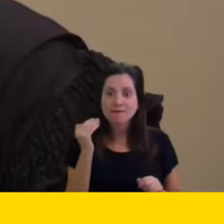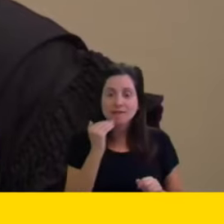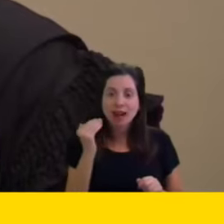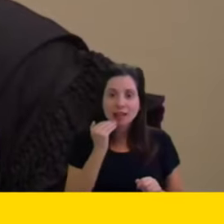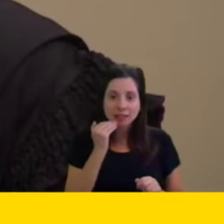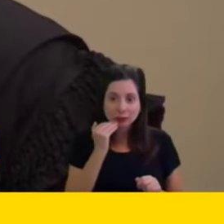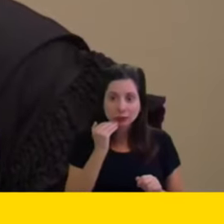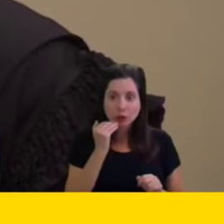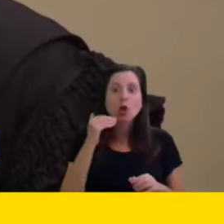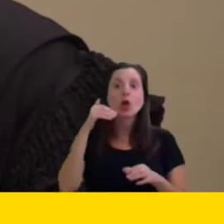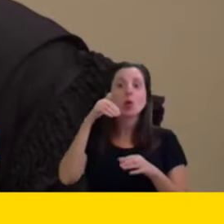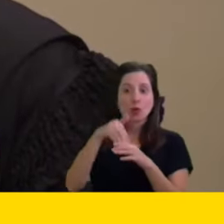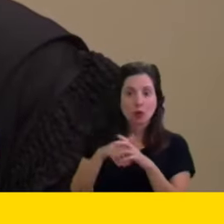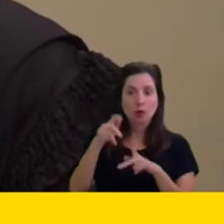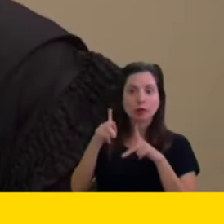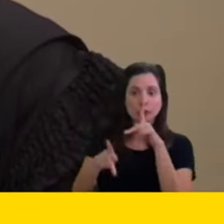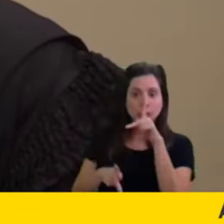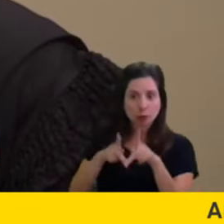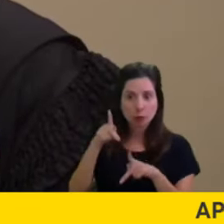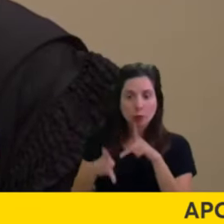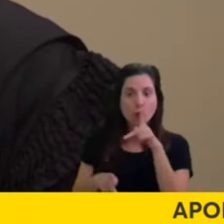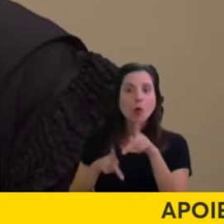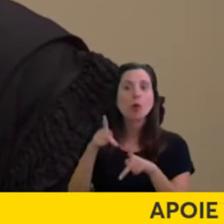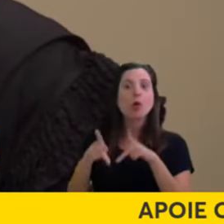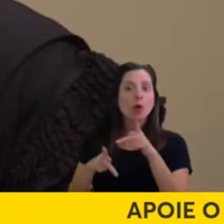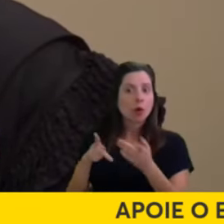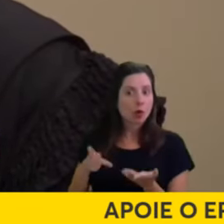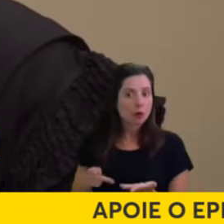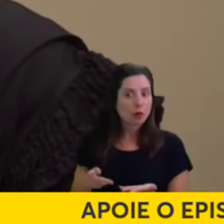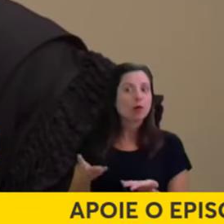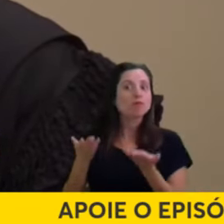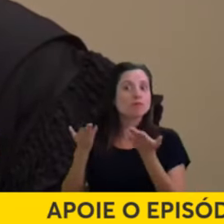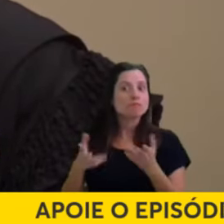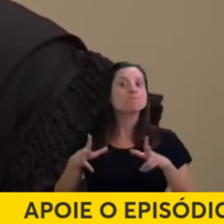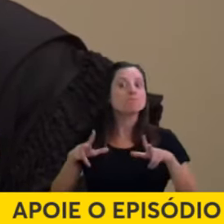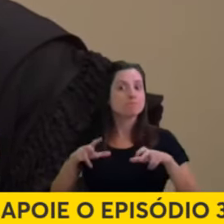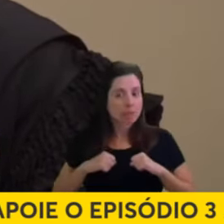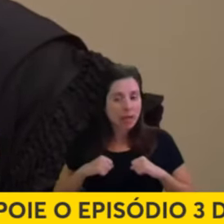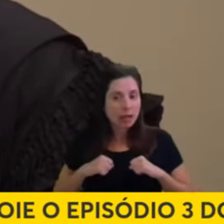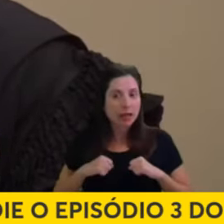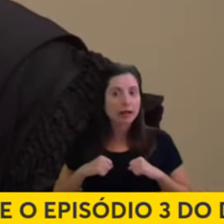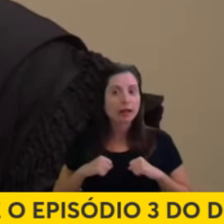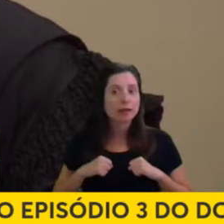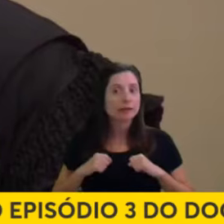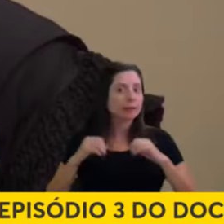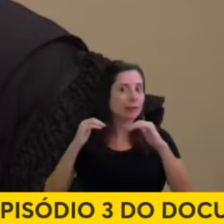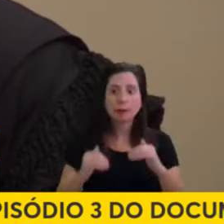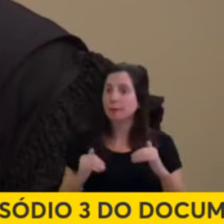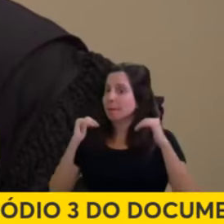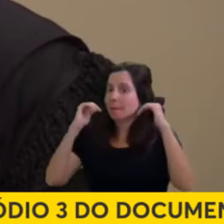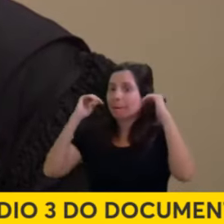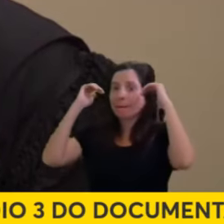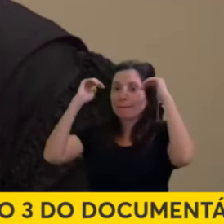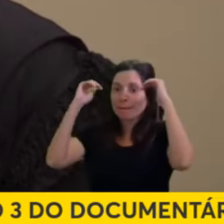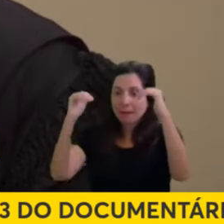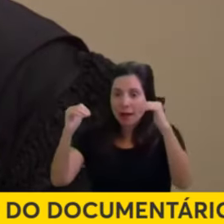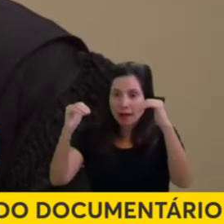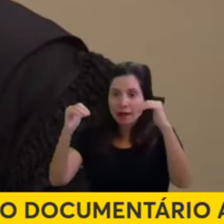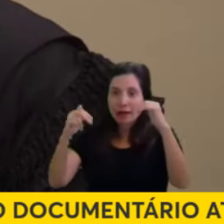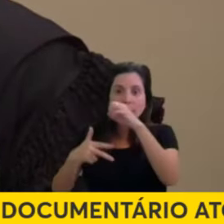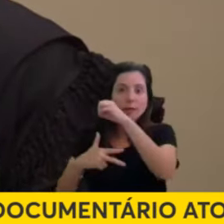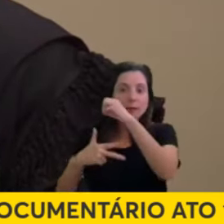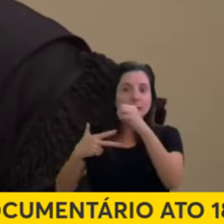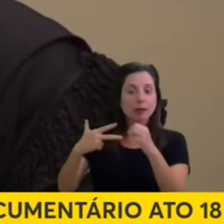expressão do voto popular e a máxima preservação da capacidade eleitoral passiva merecem ser prioritariamente tuteladas pelo Poder